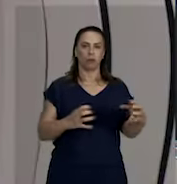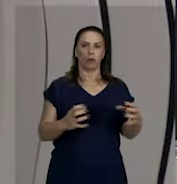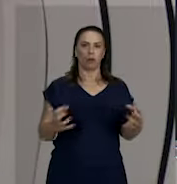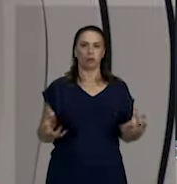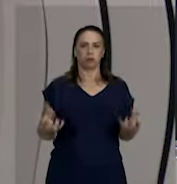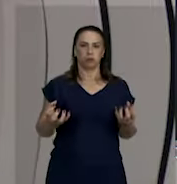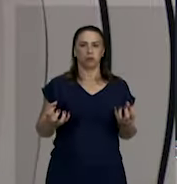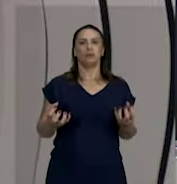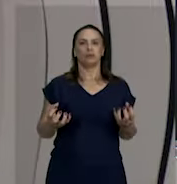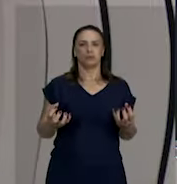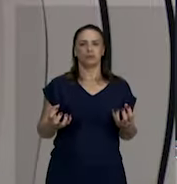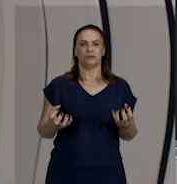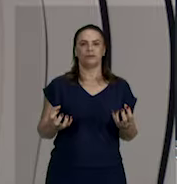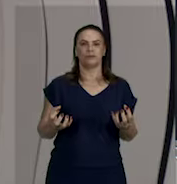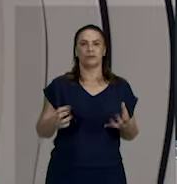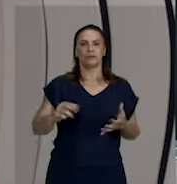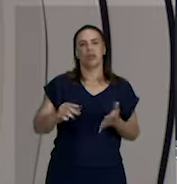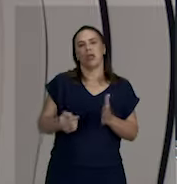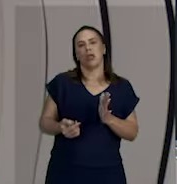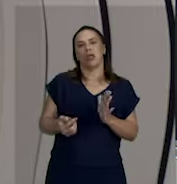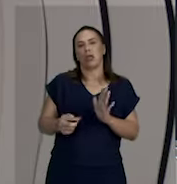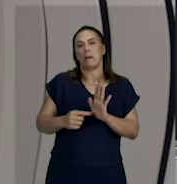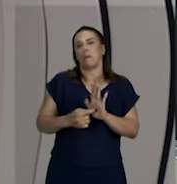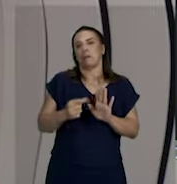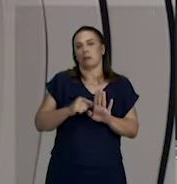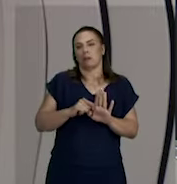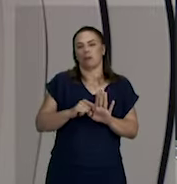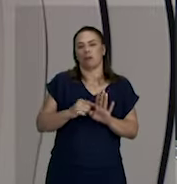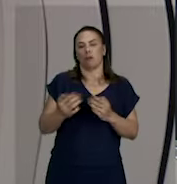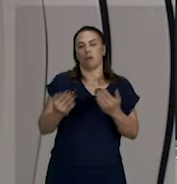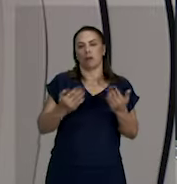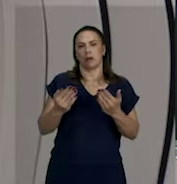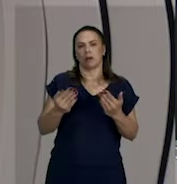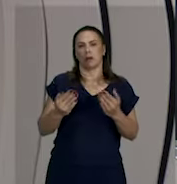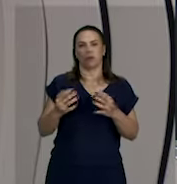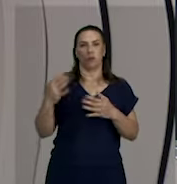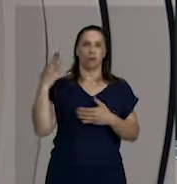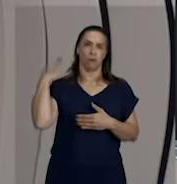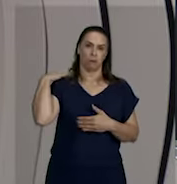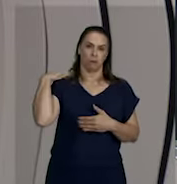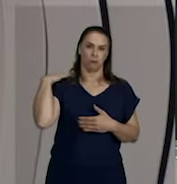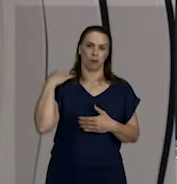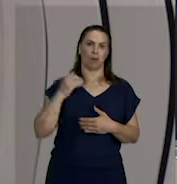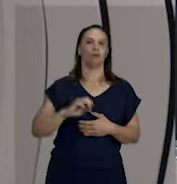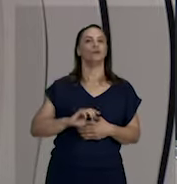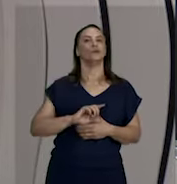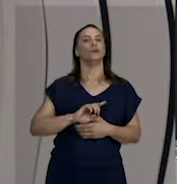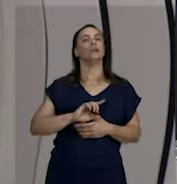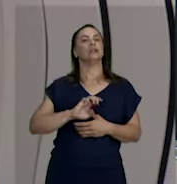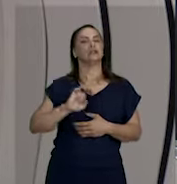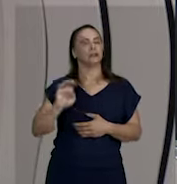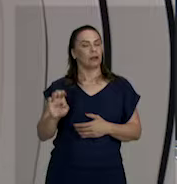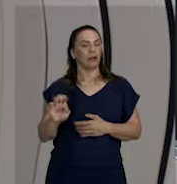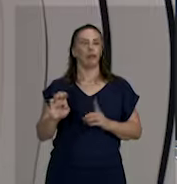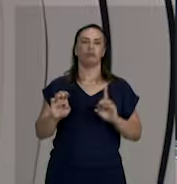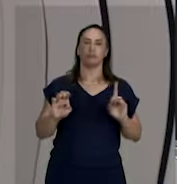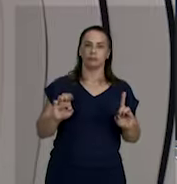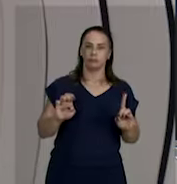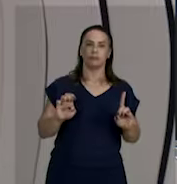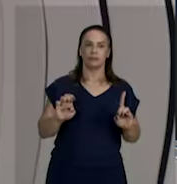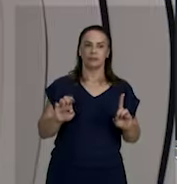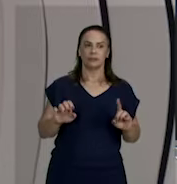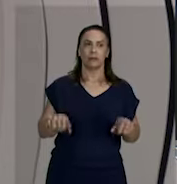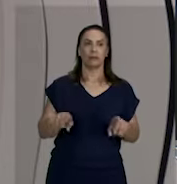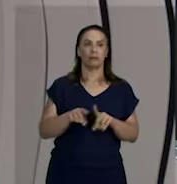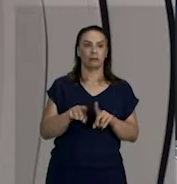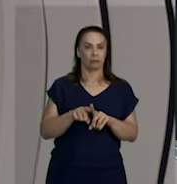exemplificando, no caso, cada pulmão que nós temos. Para poder selar bem, eu passei ainda uma fita adesiva na boca